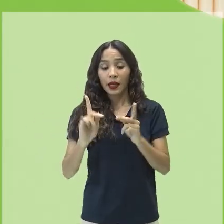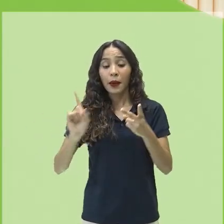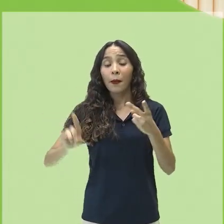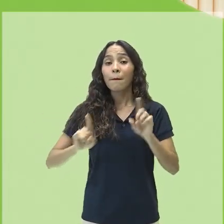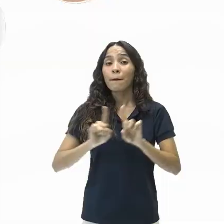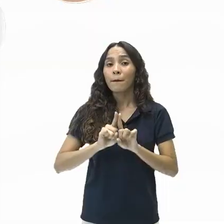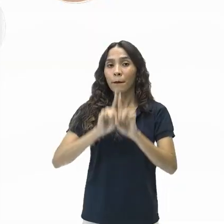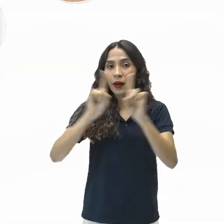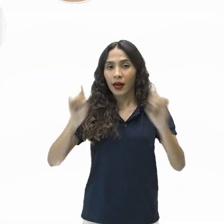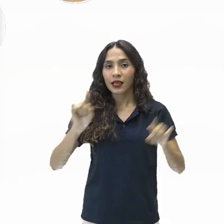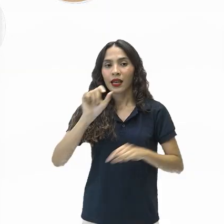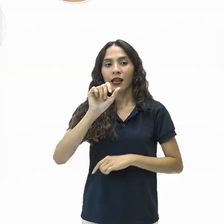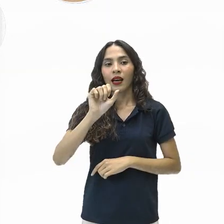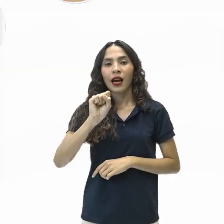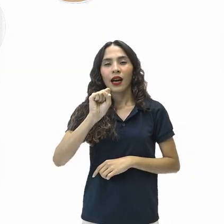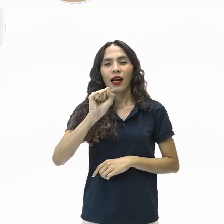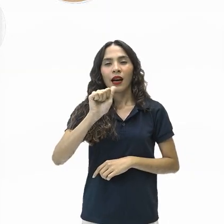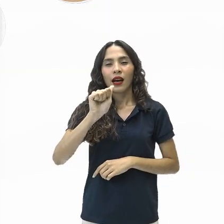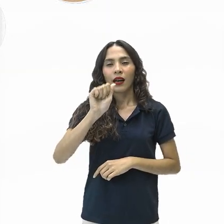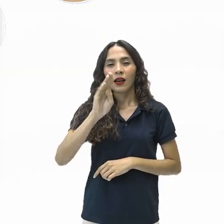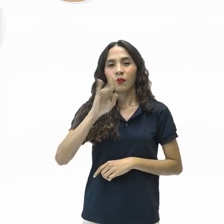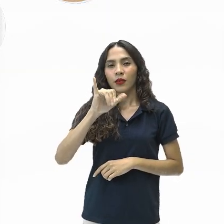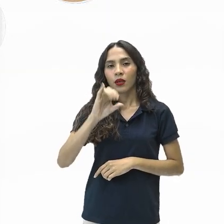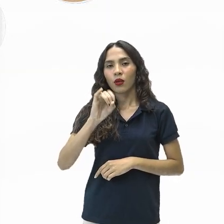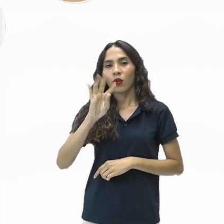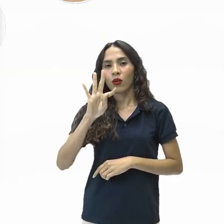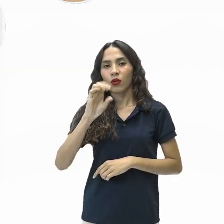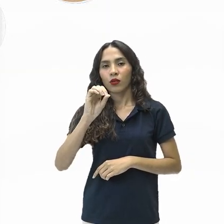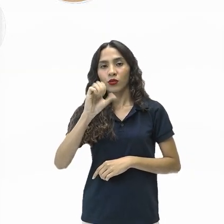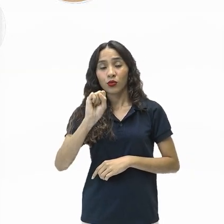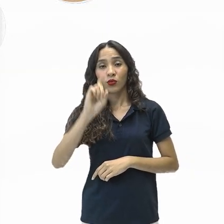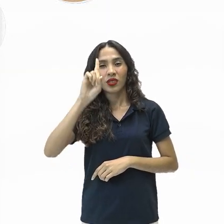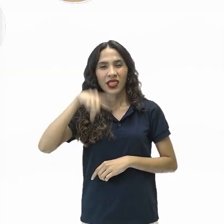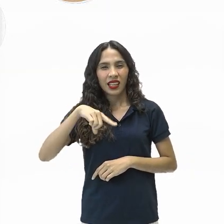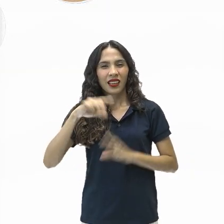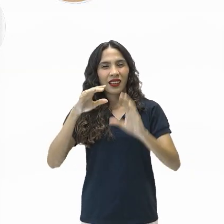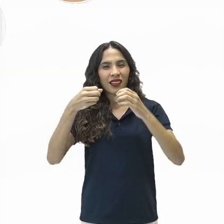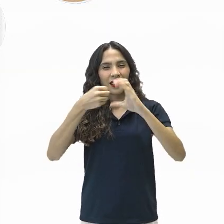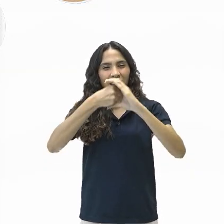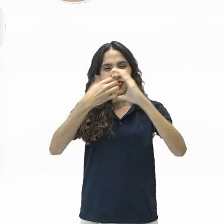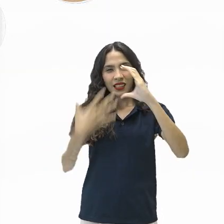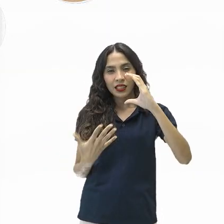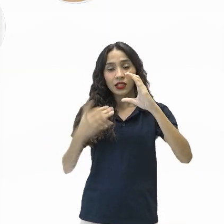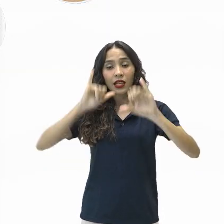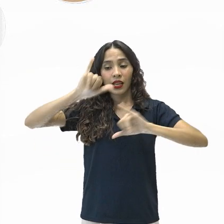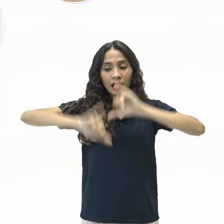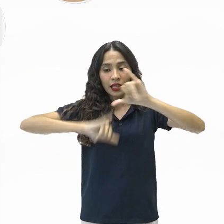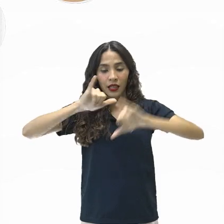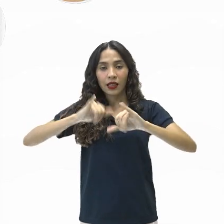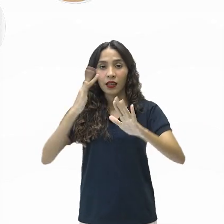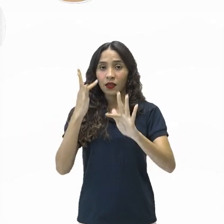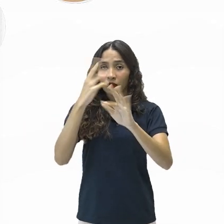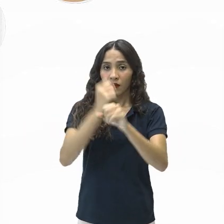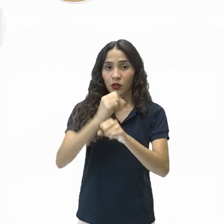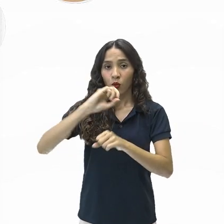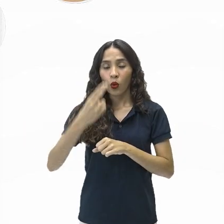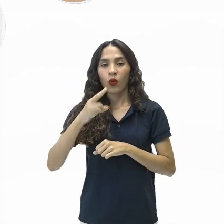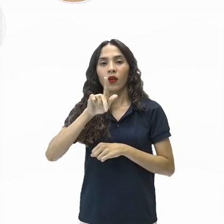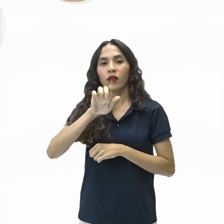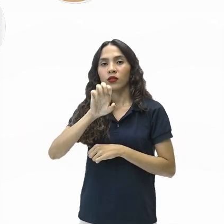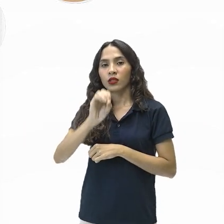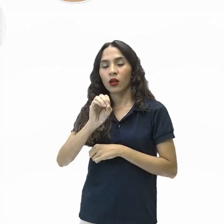os abióticos, vamos observar, que são os elementos físicos, químicos ou geológicos do